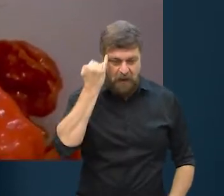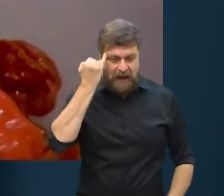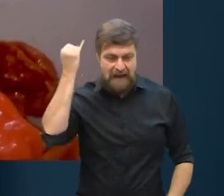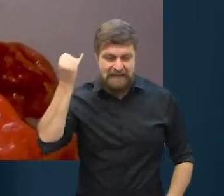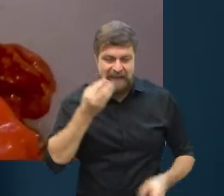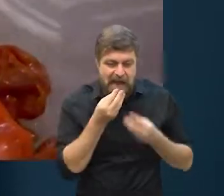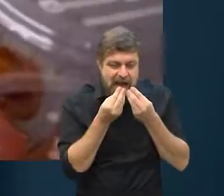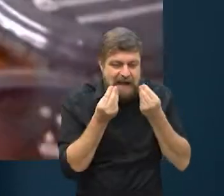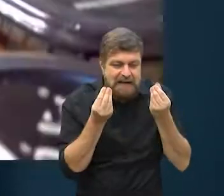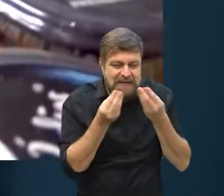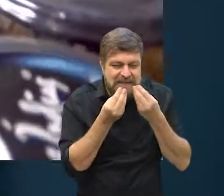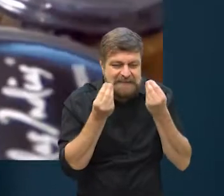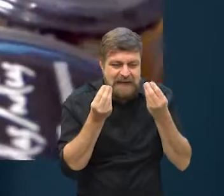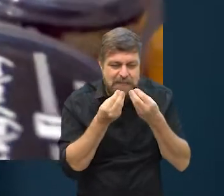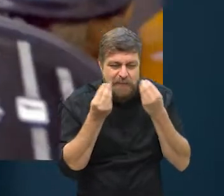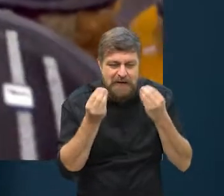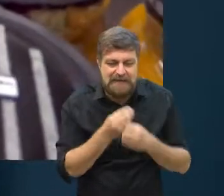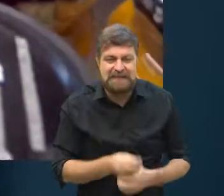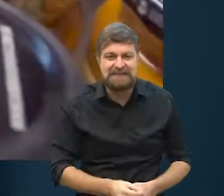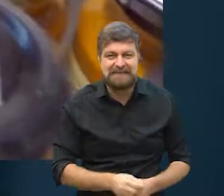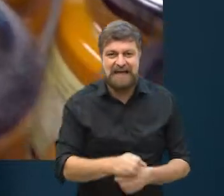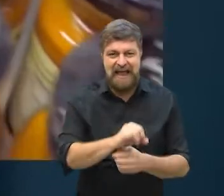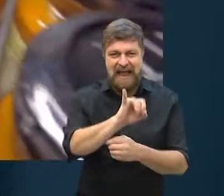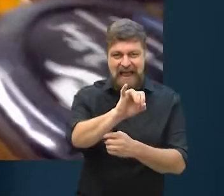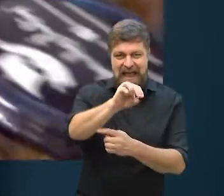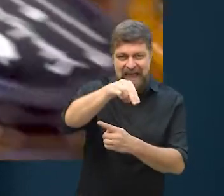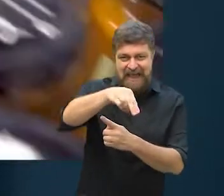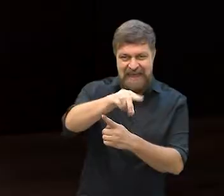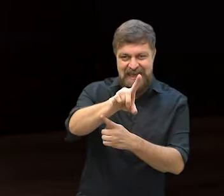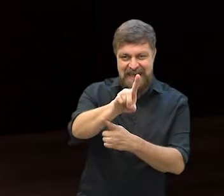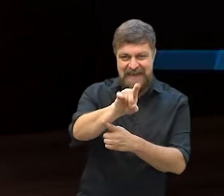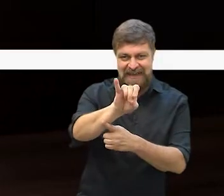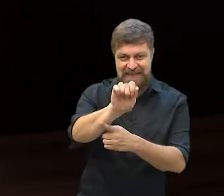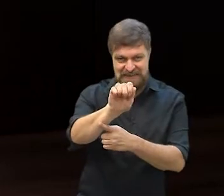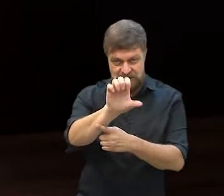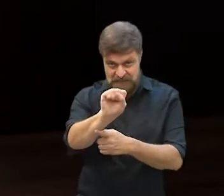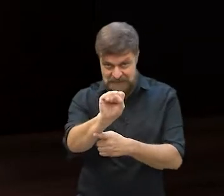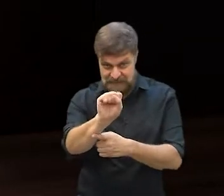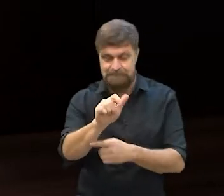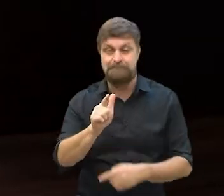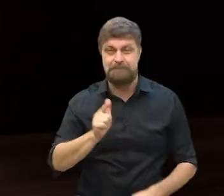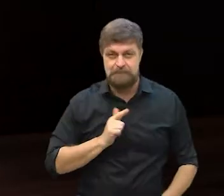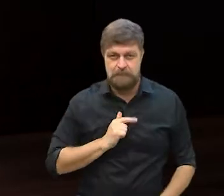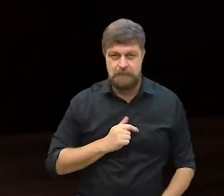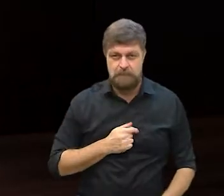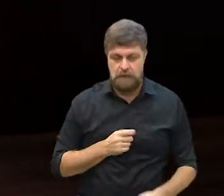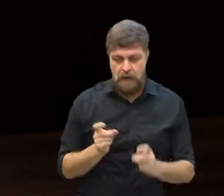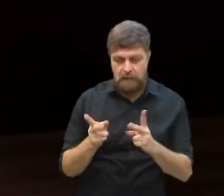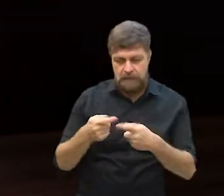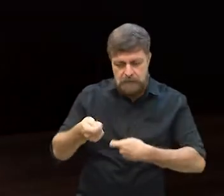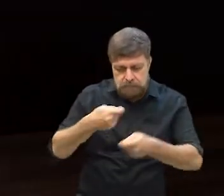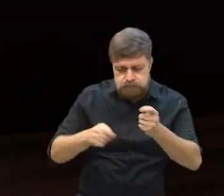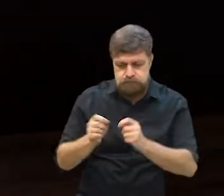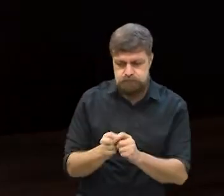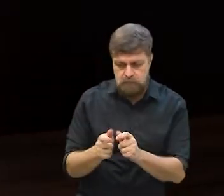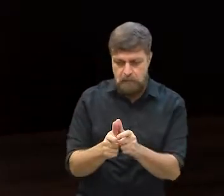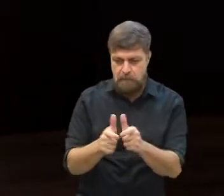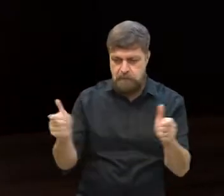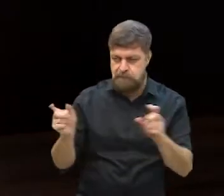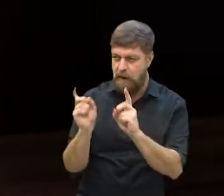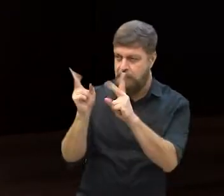Índias, graças a ela é a boa ideia dela, estamos até hoje aí. Quando a gente fala nessa expansão de mercado,